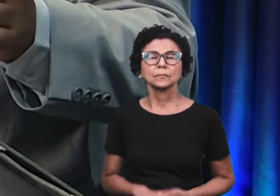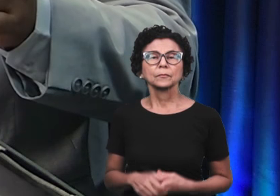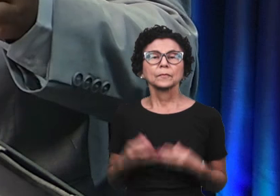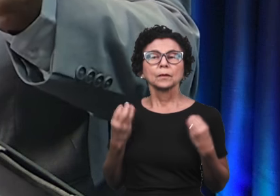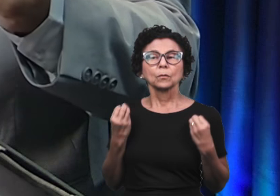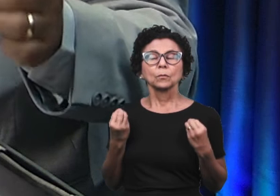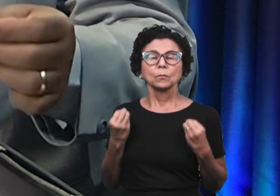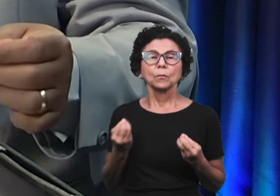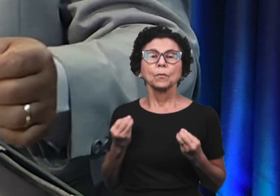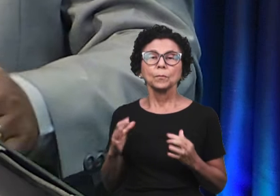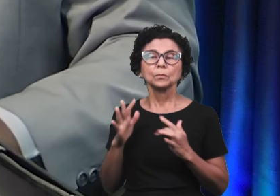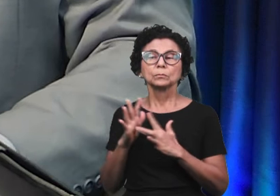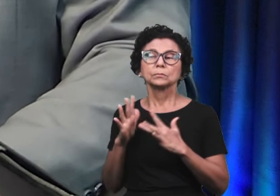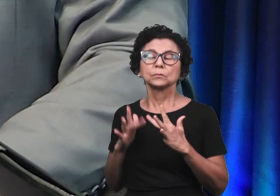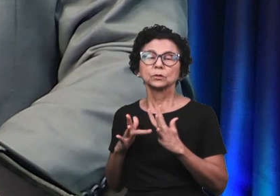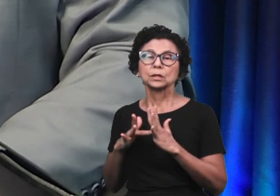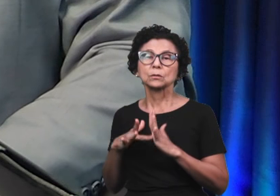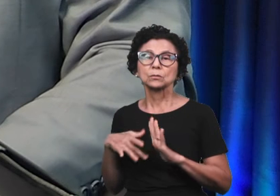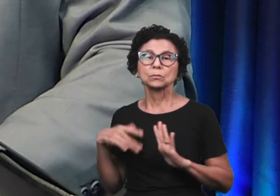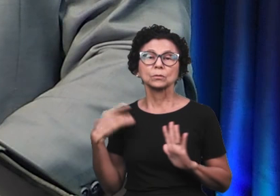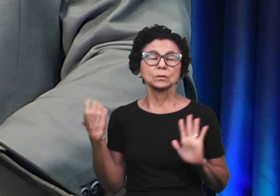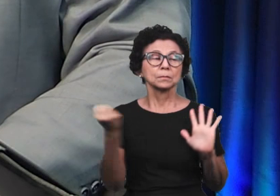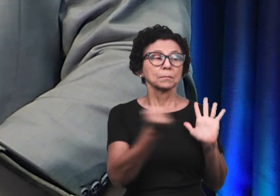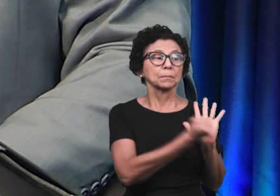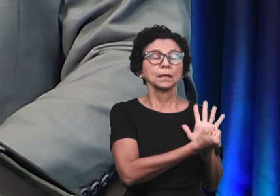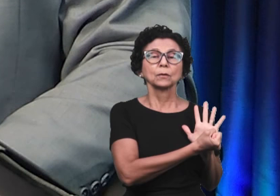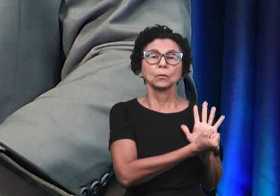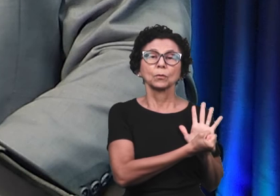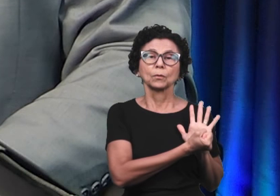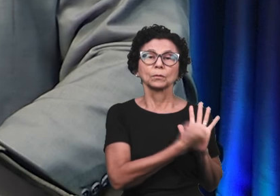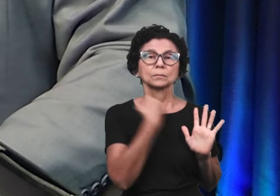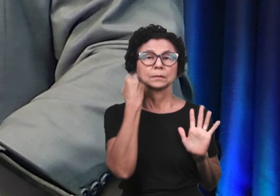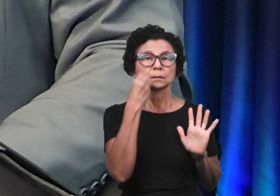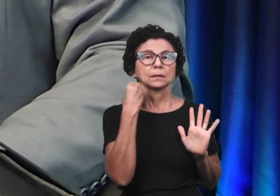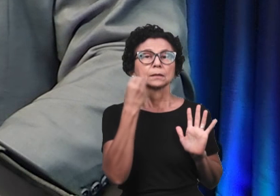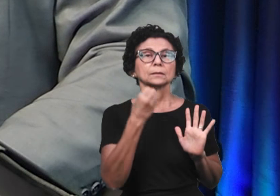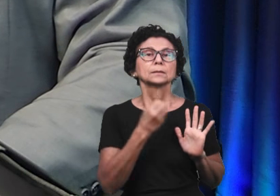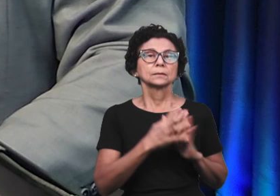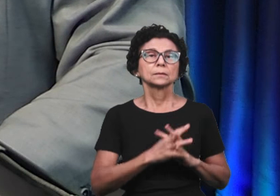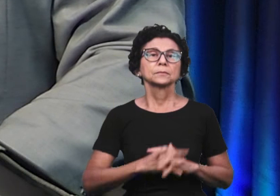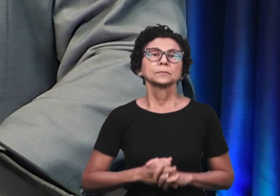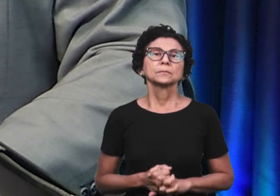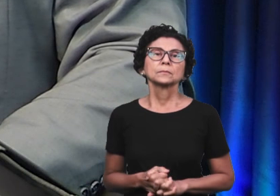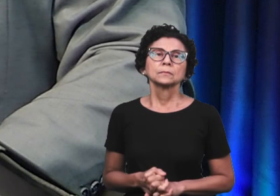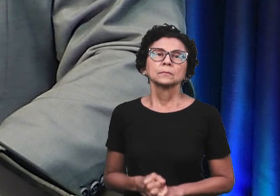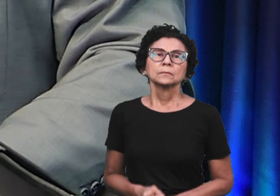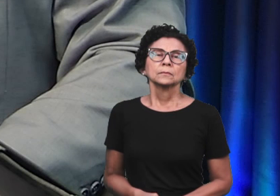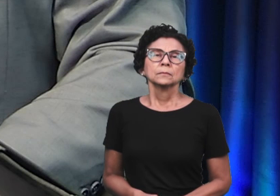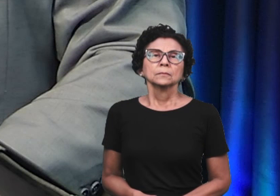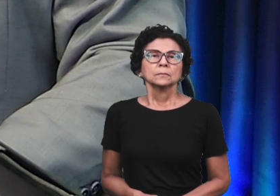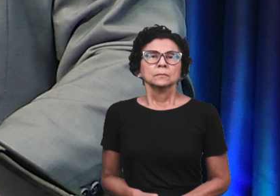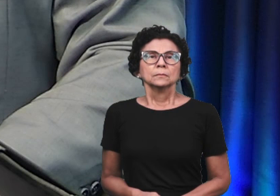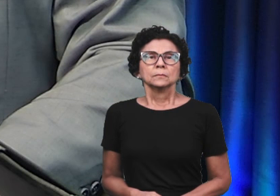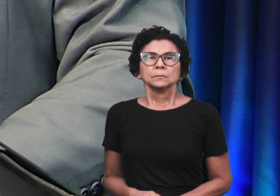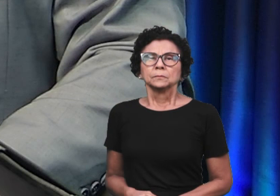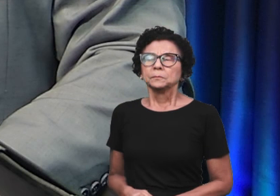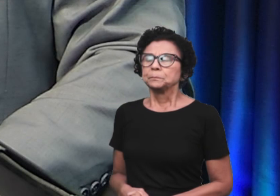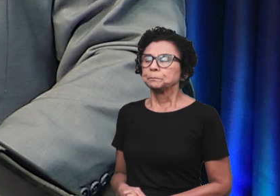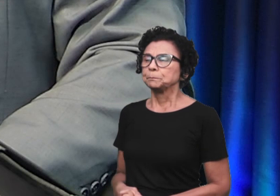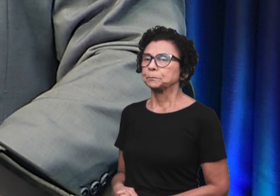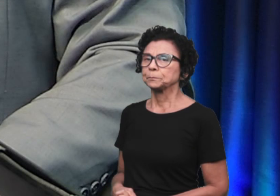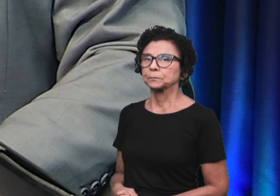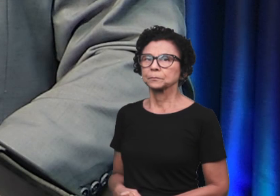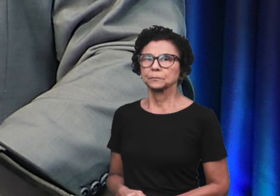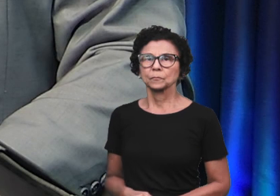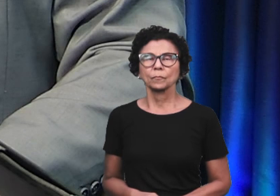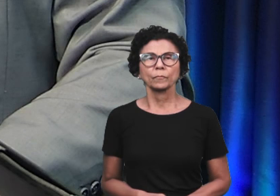Jesus marcou a vida dela no chamado. Pastor Elcio, inclusive, o chamado